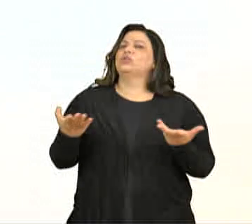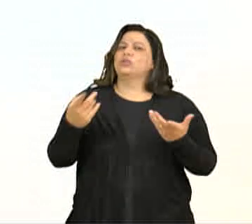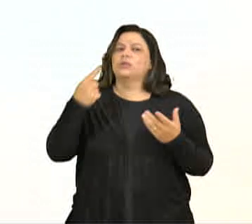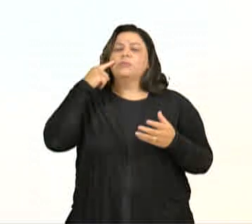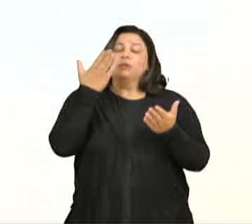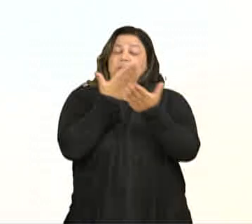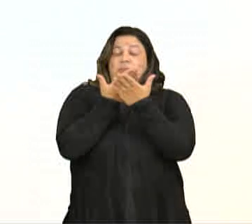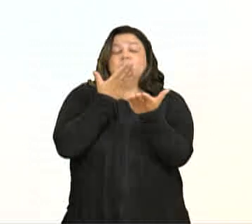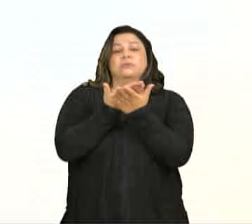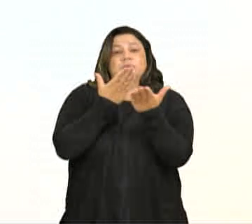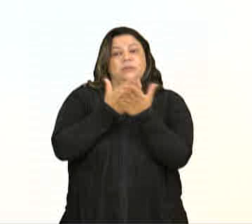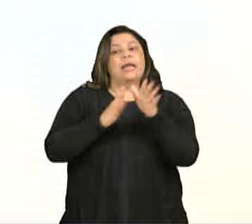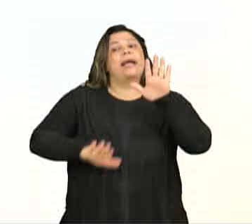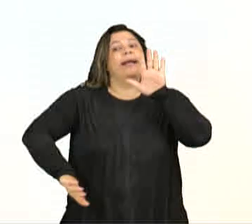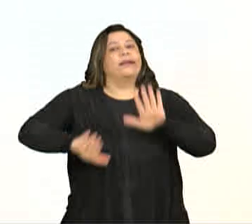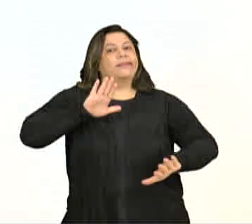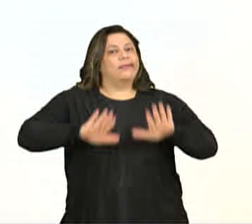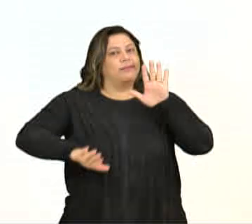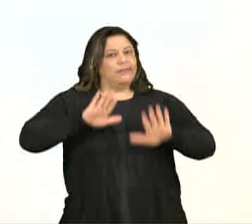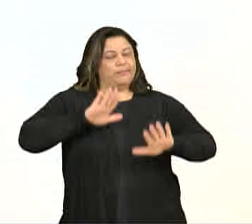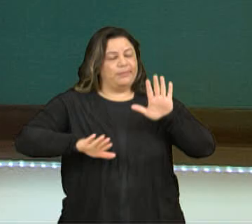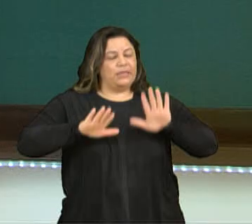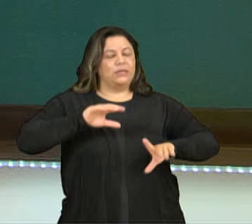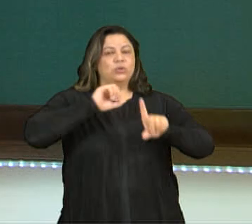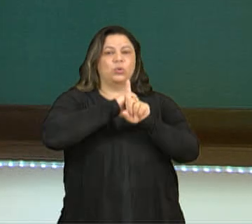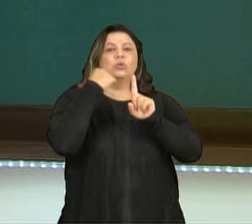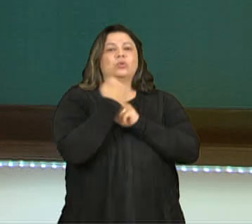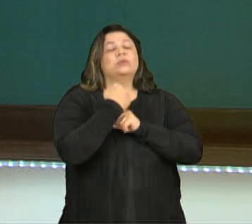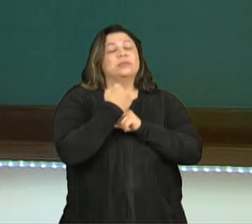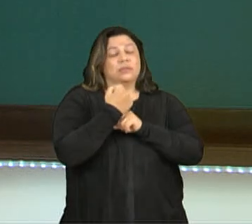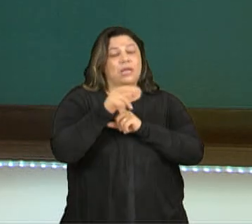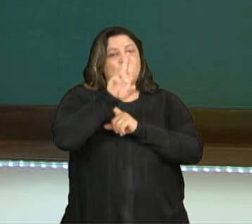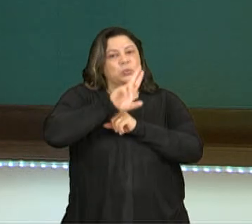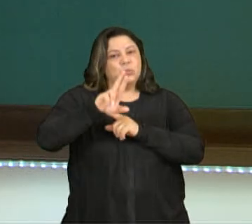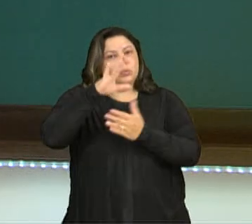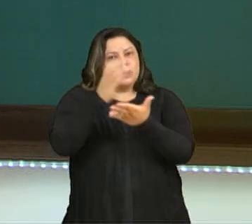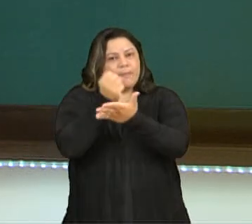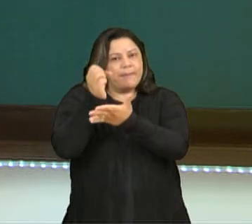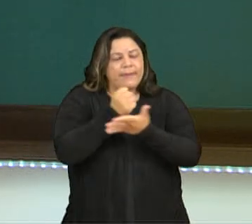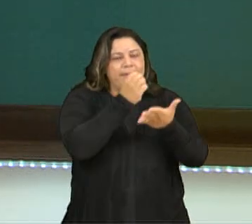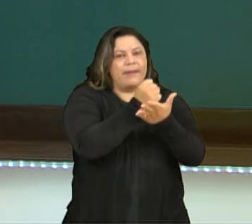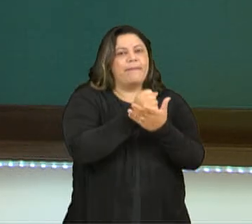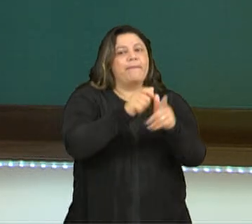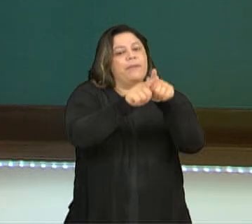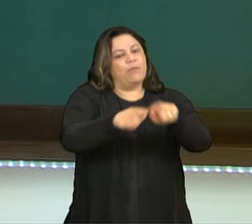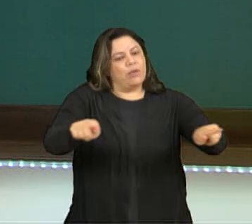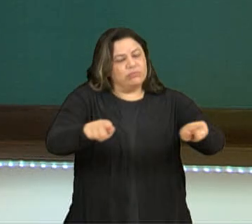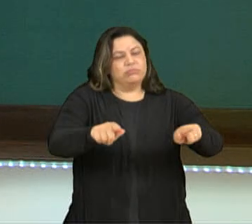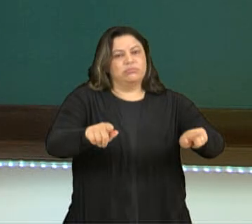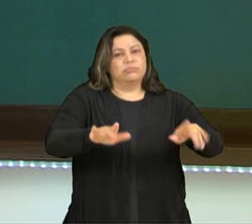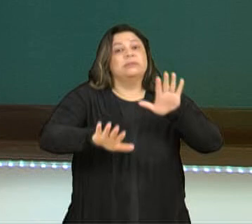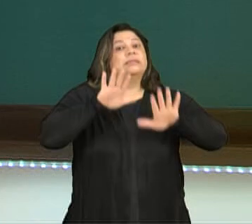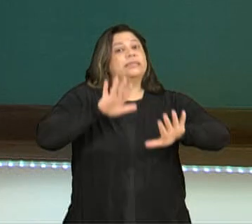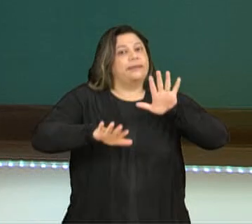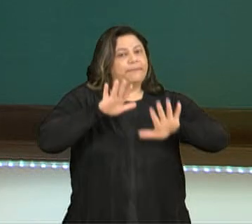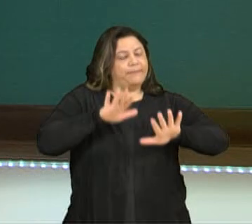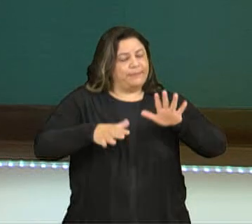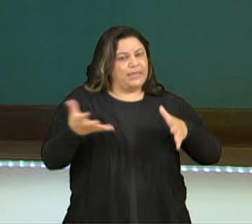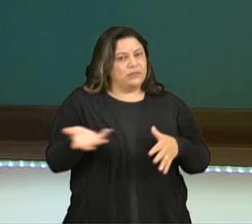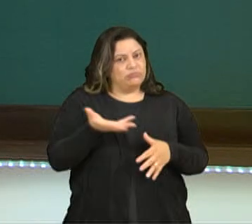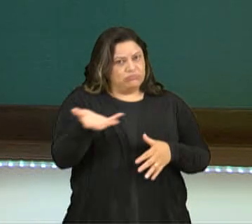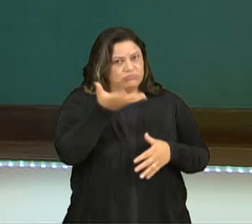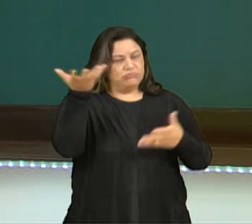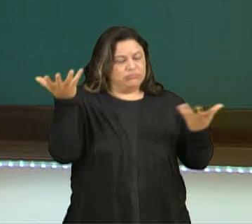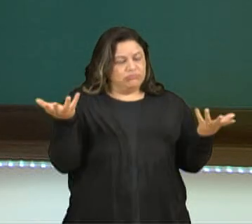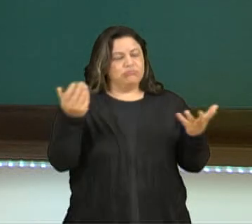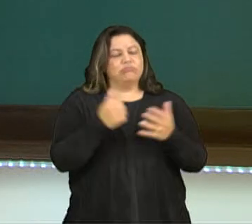que, dependendo da maneira como a sociedade utilize, da velocidade, eles podem até se esgotar, né? Eles podem não